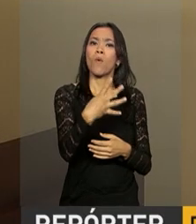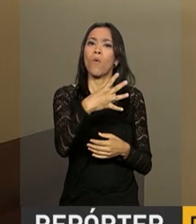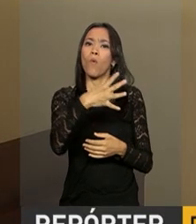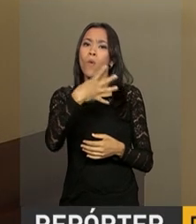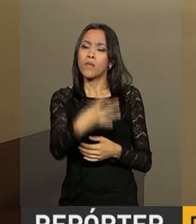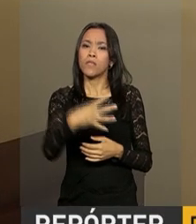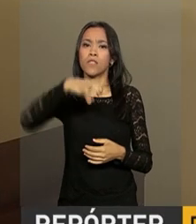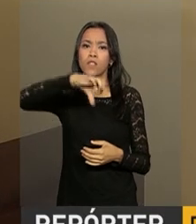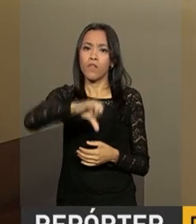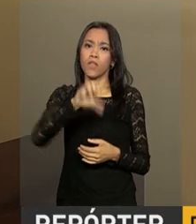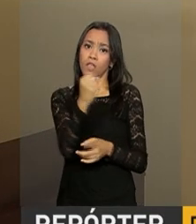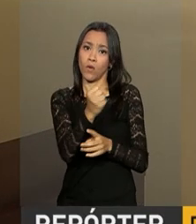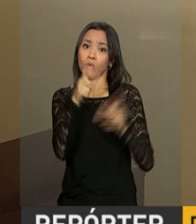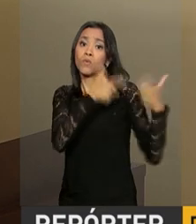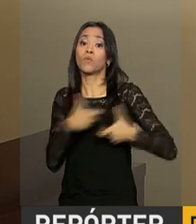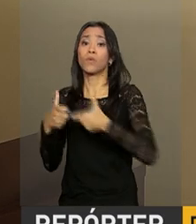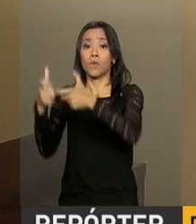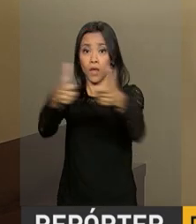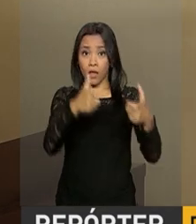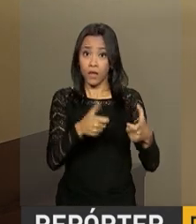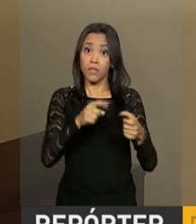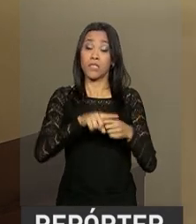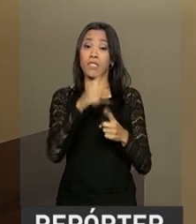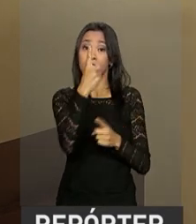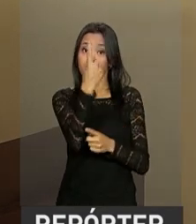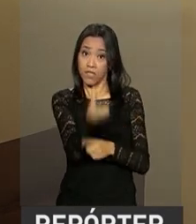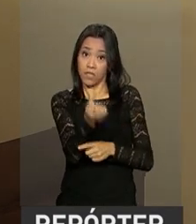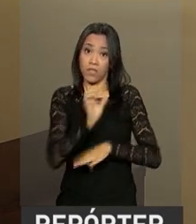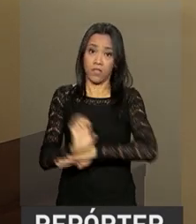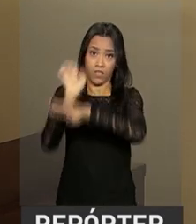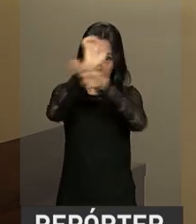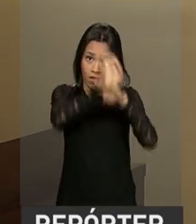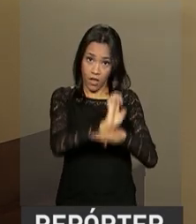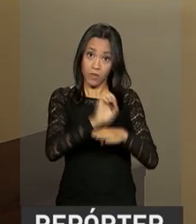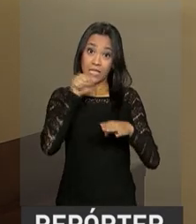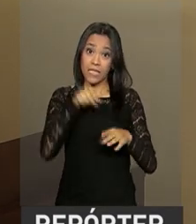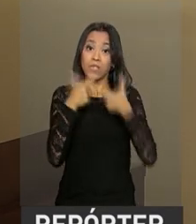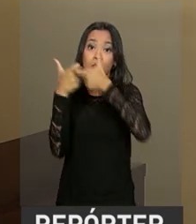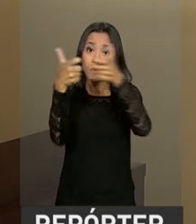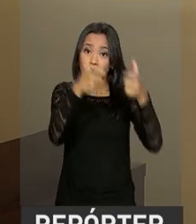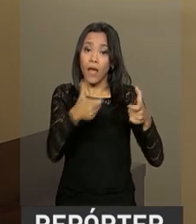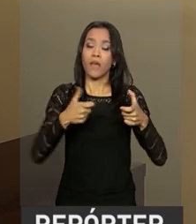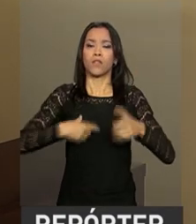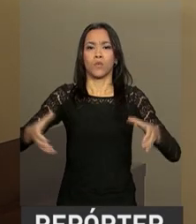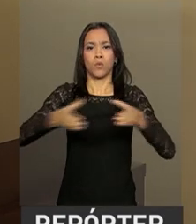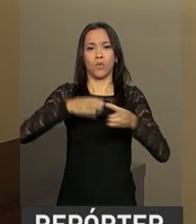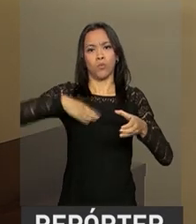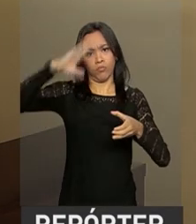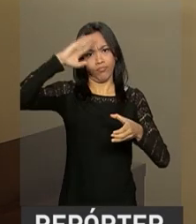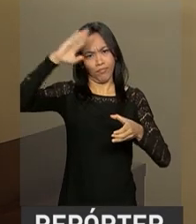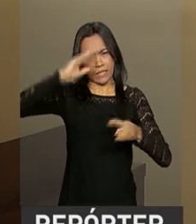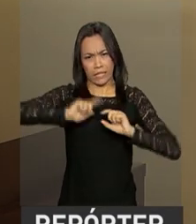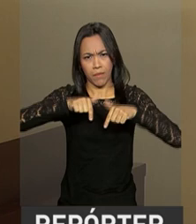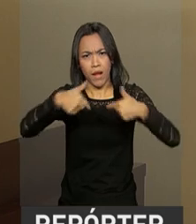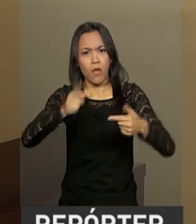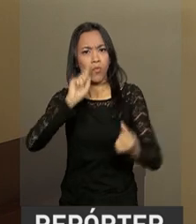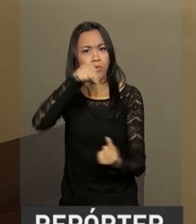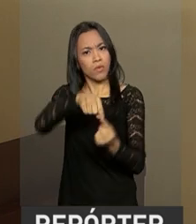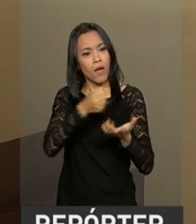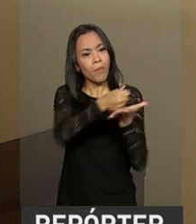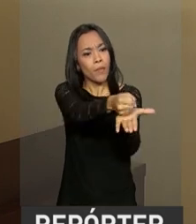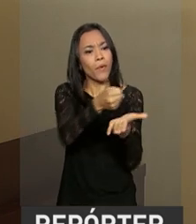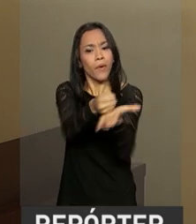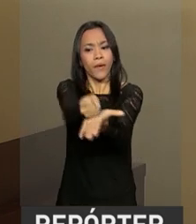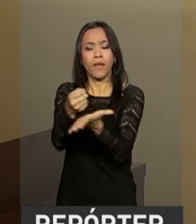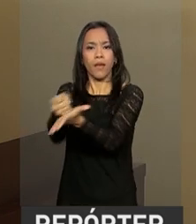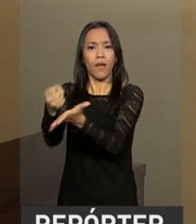498 localidades de 16 estados nesse locais as forças armadas trabalharam tanto para dar apoio Logístico